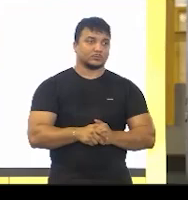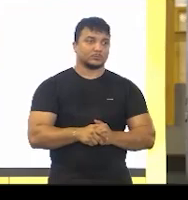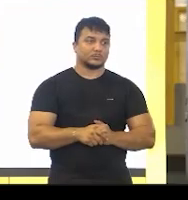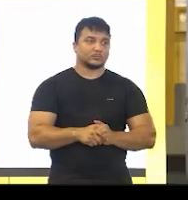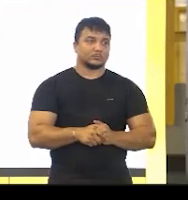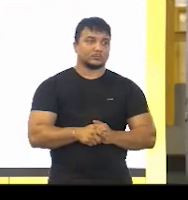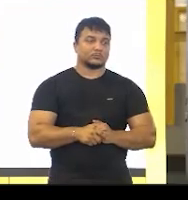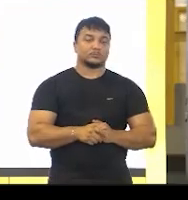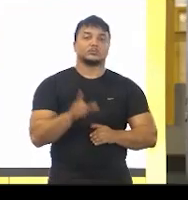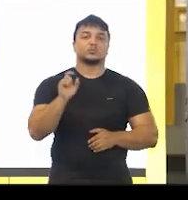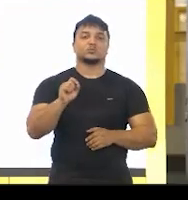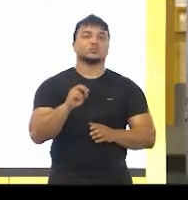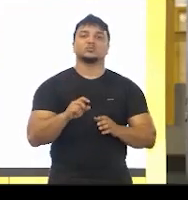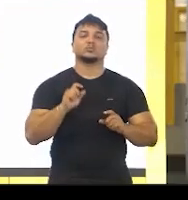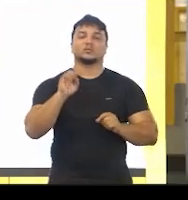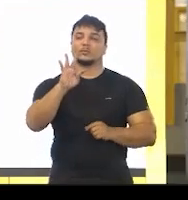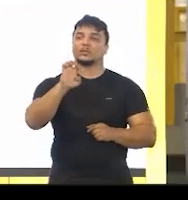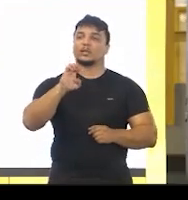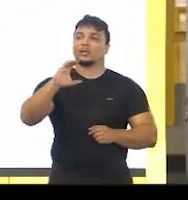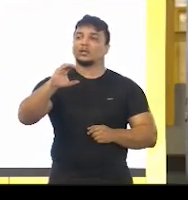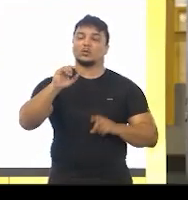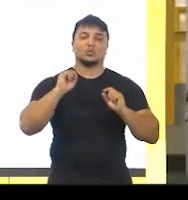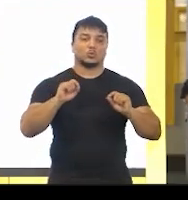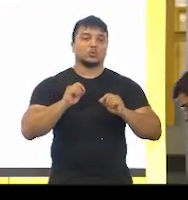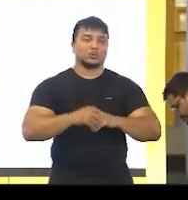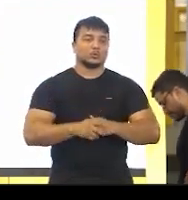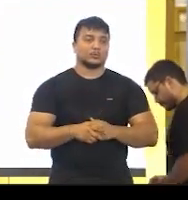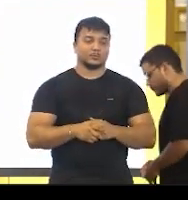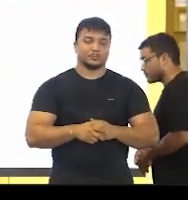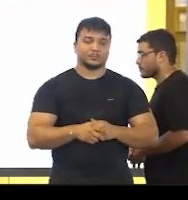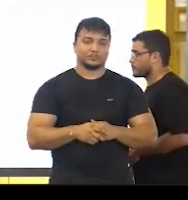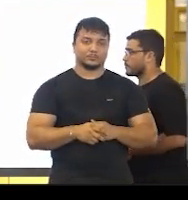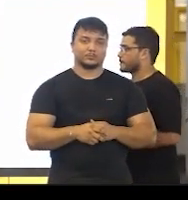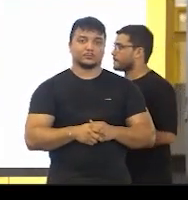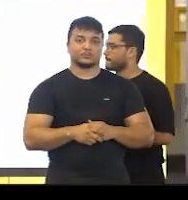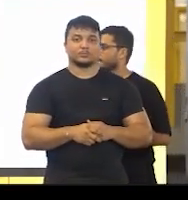TEC. E o que é essa TEC?